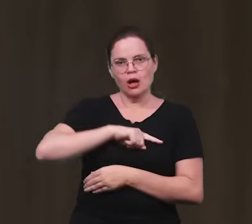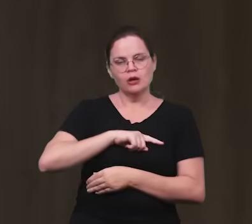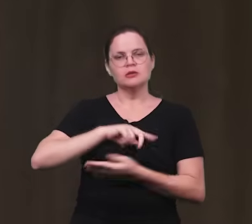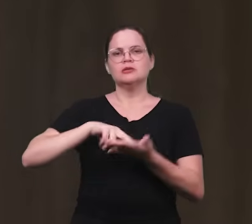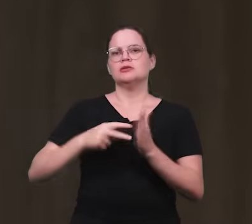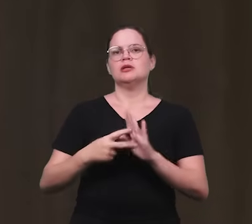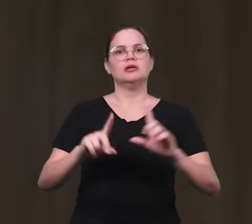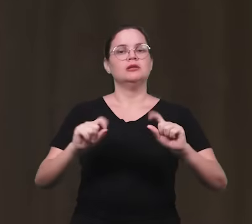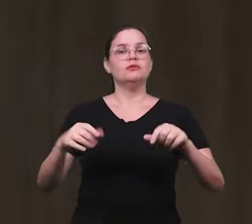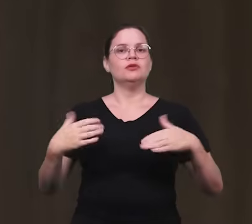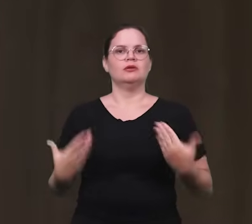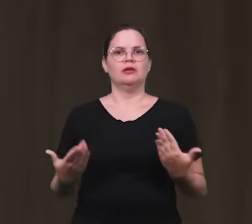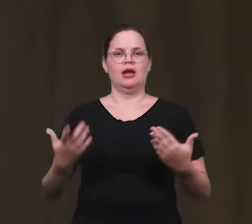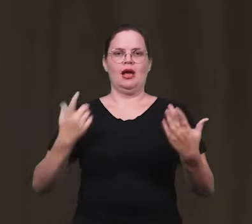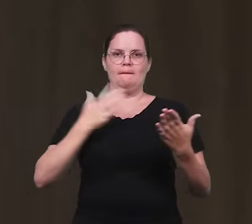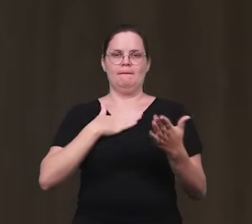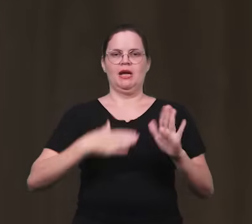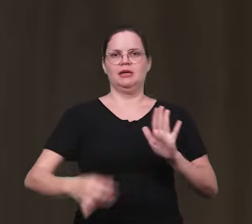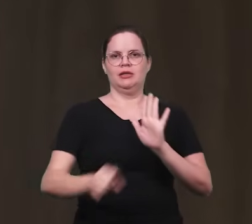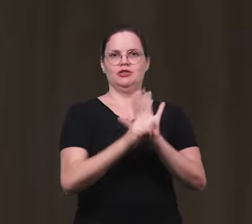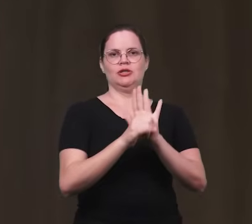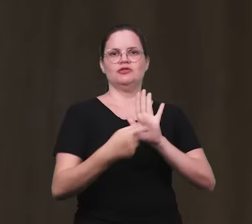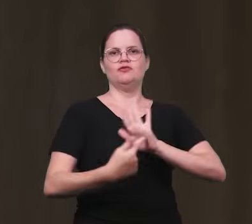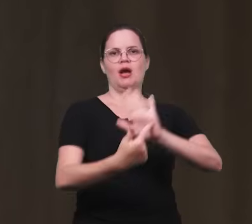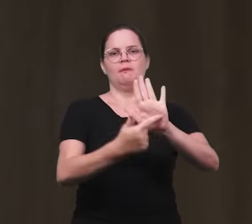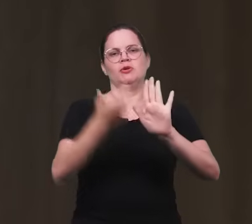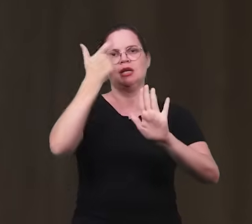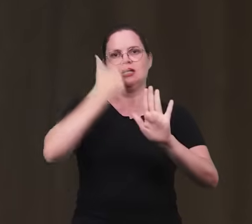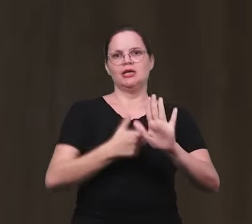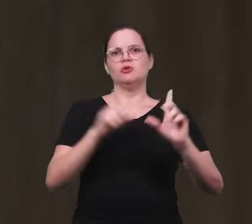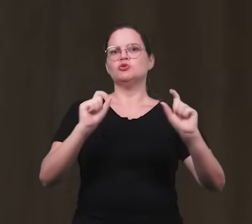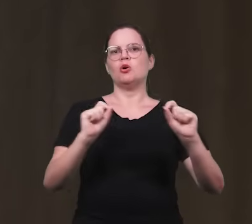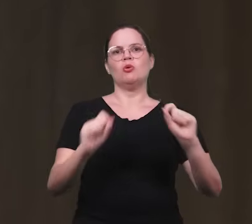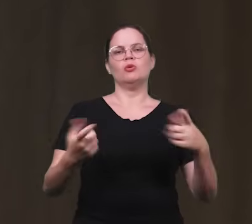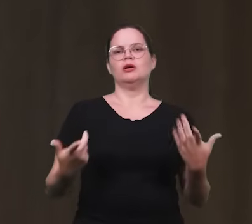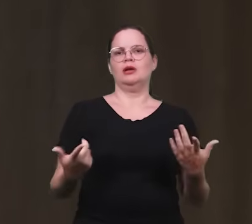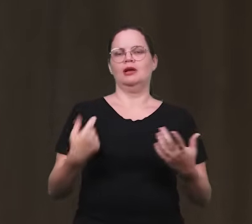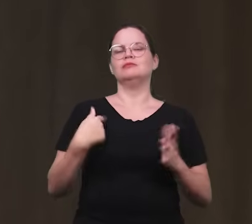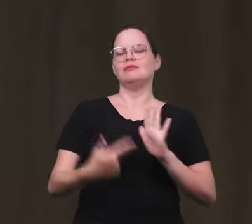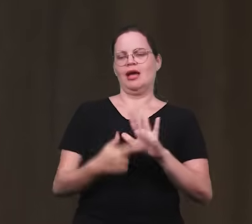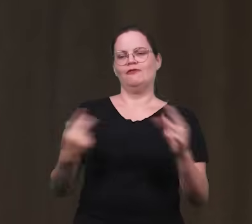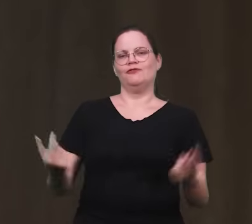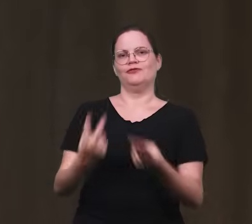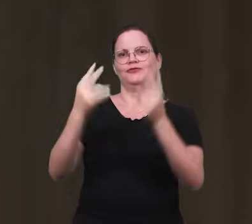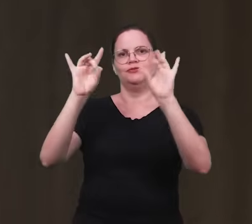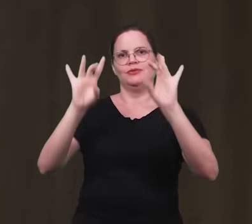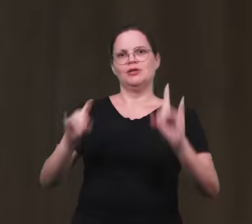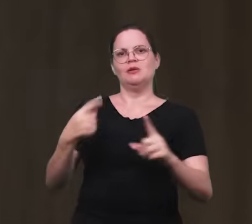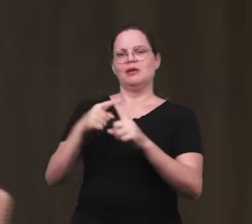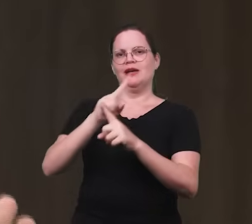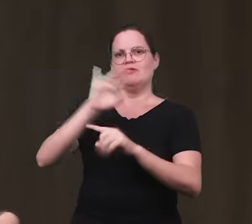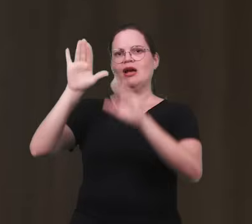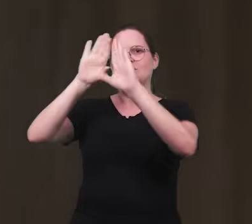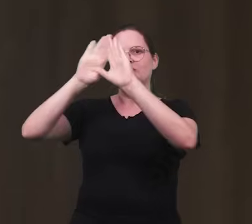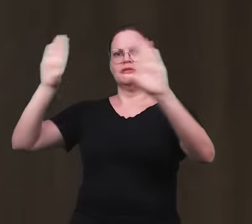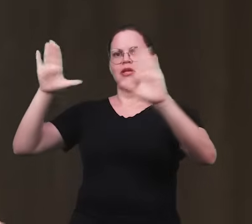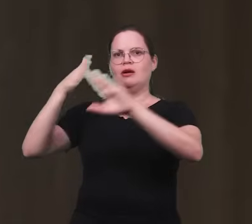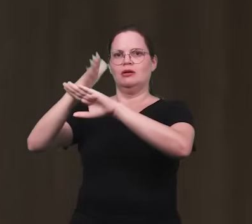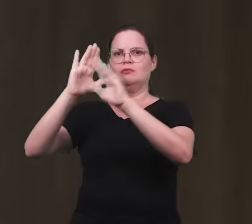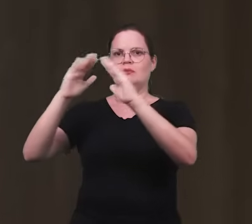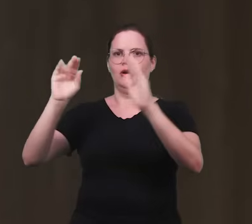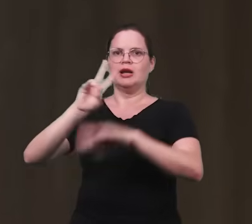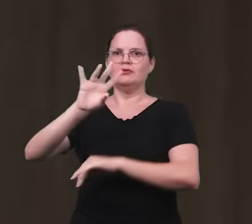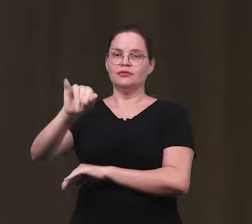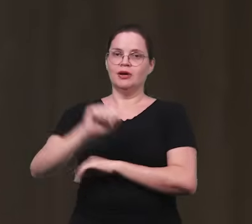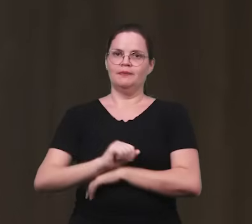nós pertencemos, é a que mostra, ó, aquela mulher ali é virtuosa, aquela ali é uma cidadã do céu. Ela não tem um comportamento de uma